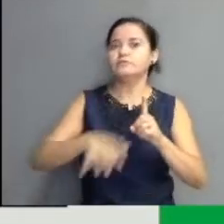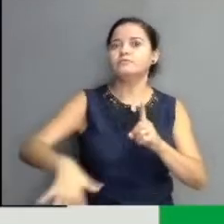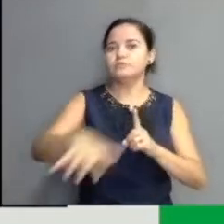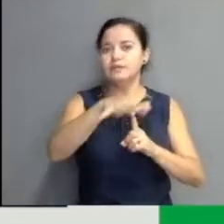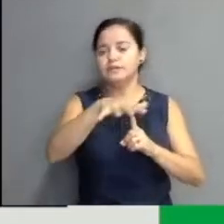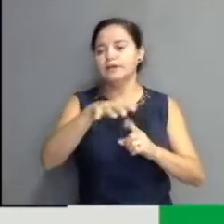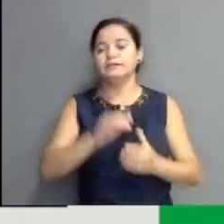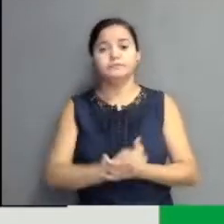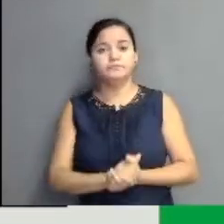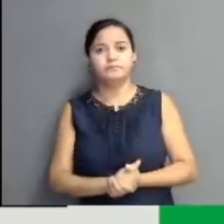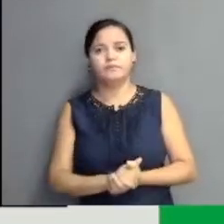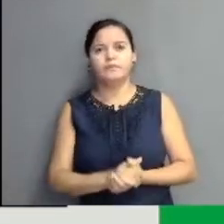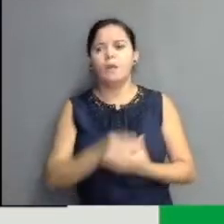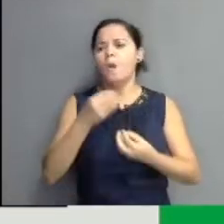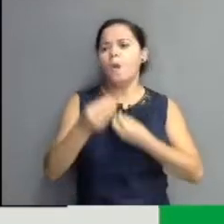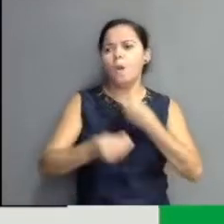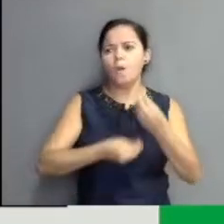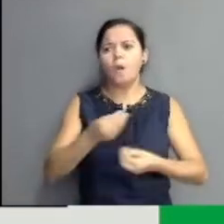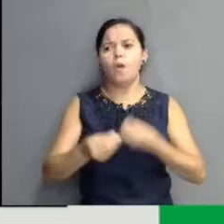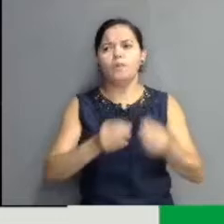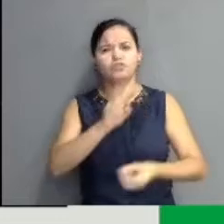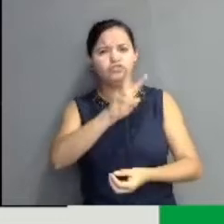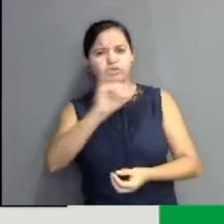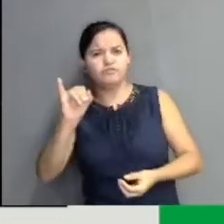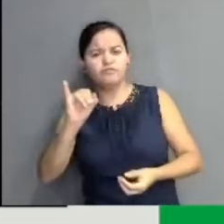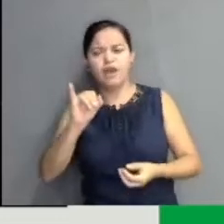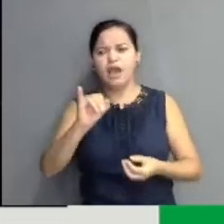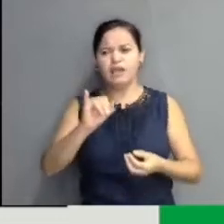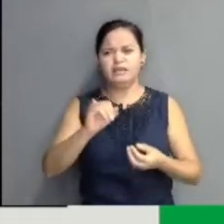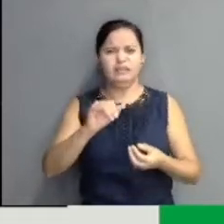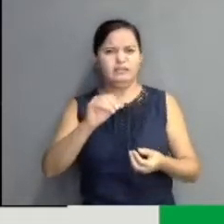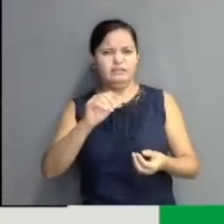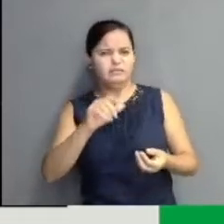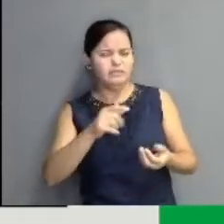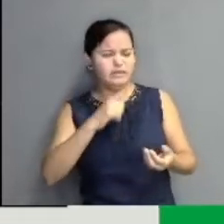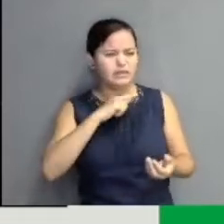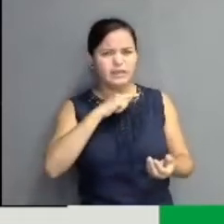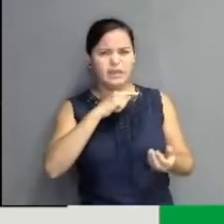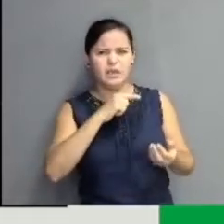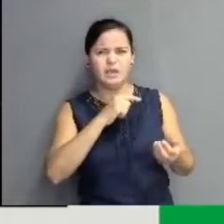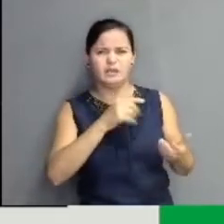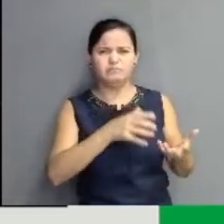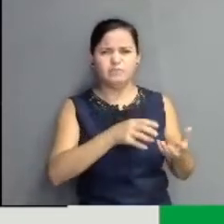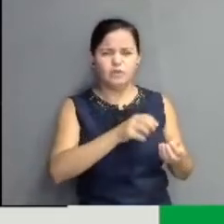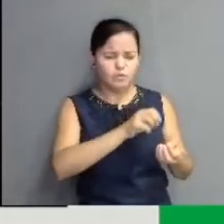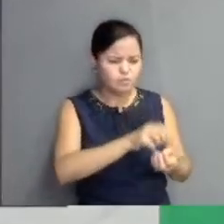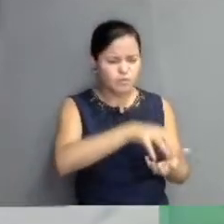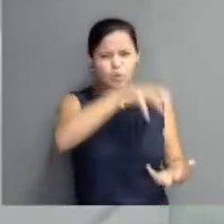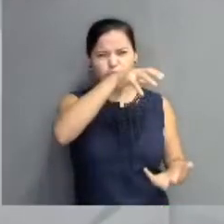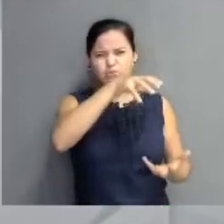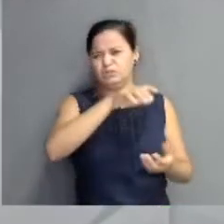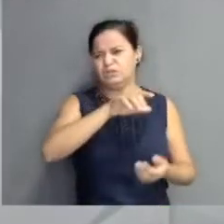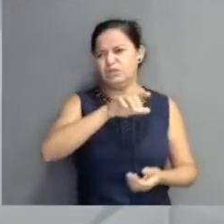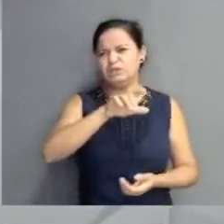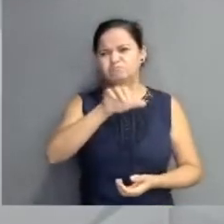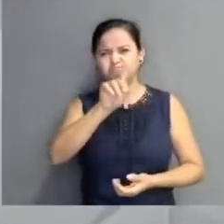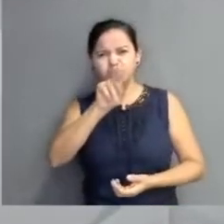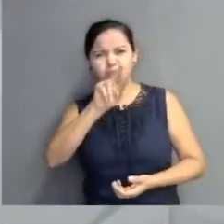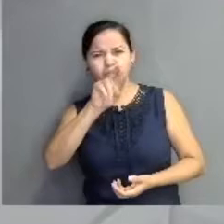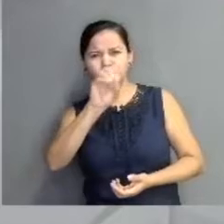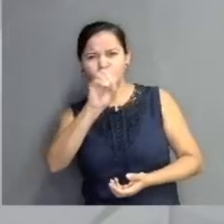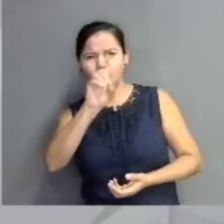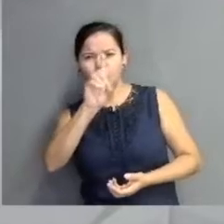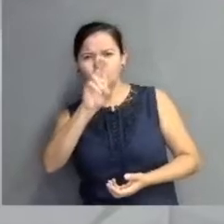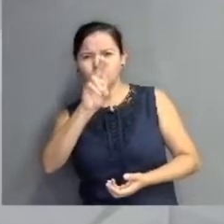destino e tratamento do lixo. Se você conseguir, de forma consubstancial, de forma